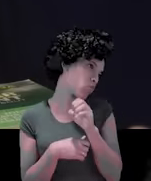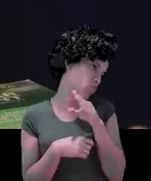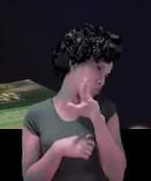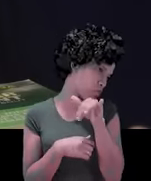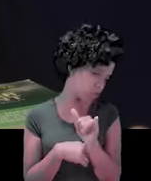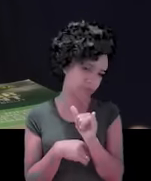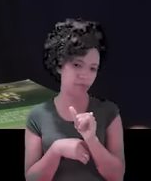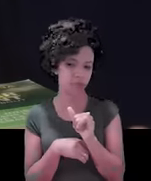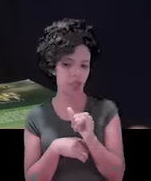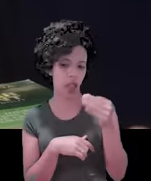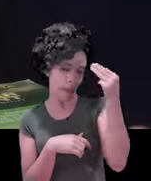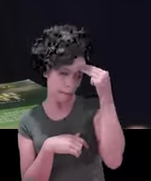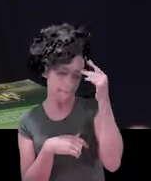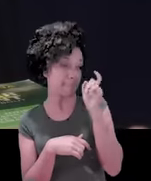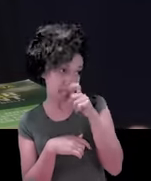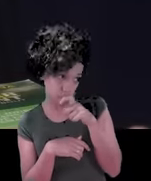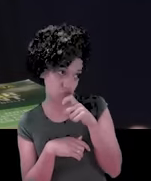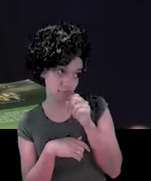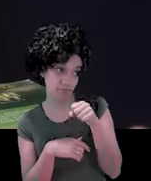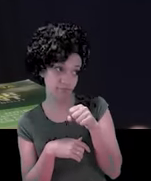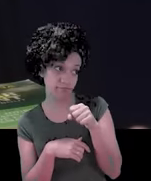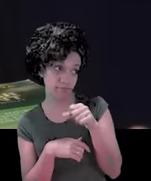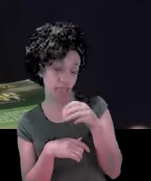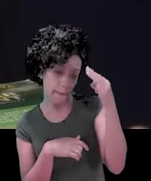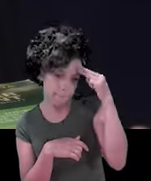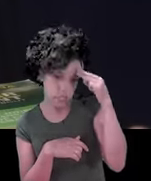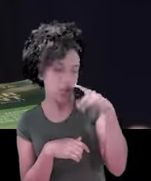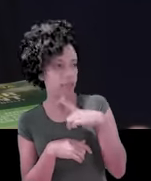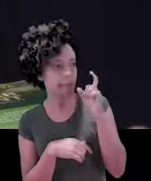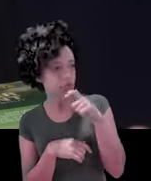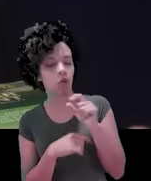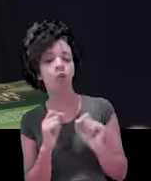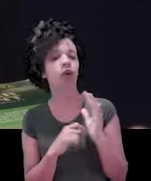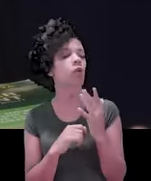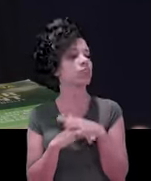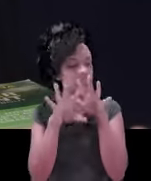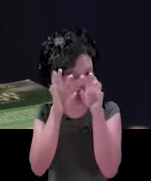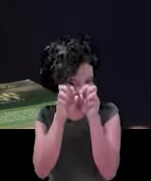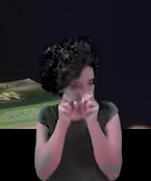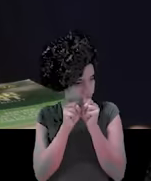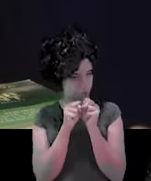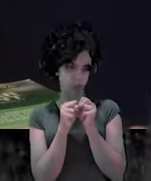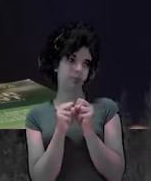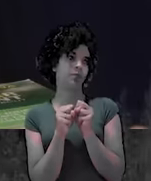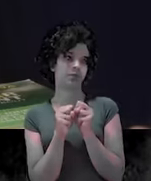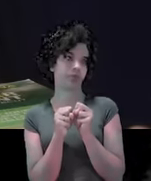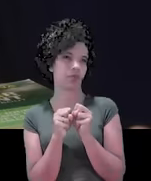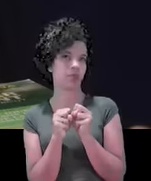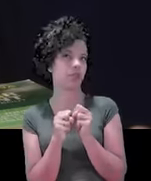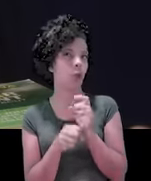interessante para ele a nossa mente mente e parabéns para ti que acontece neste momento desse escuridão com